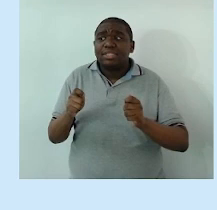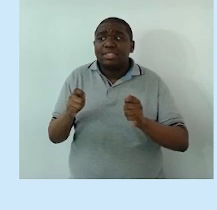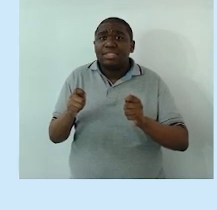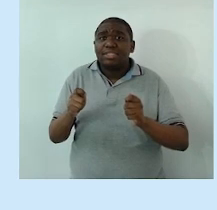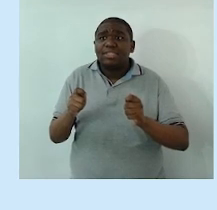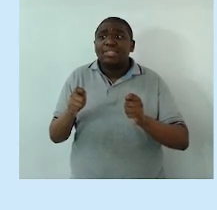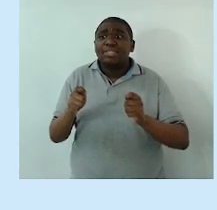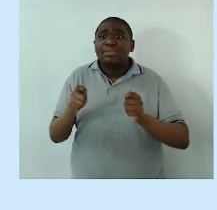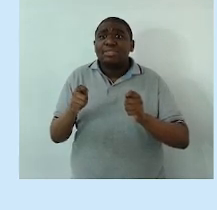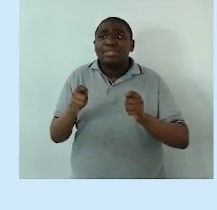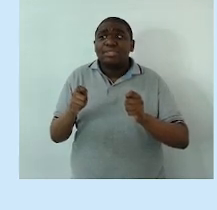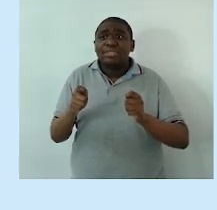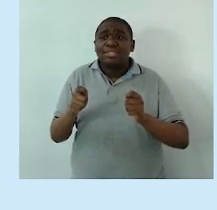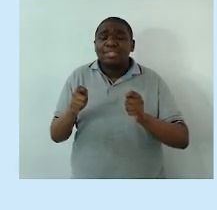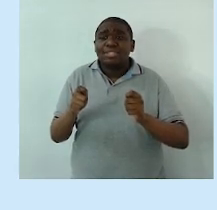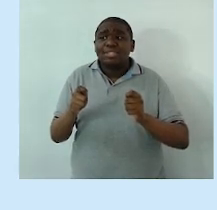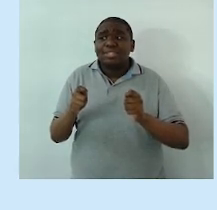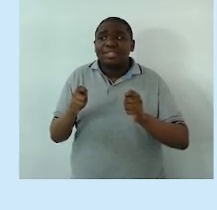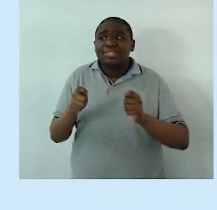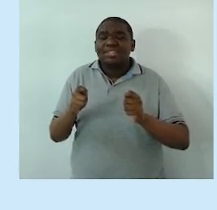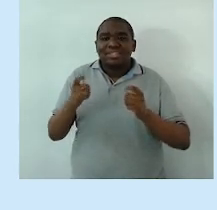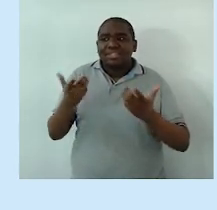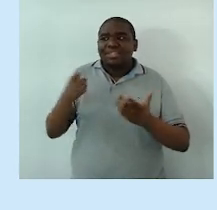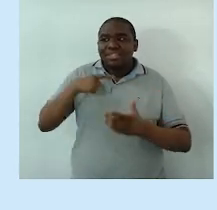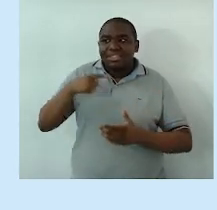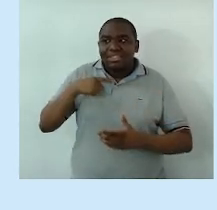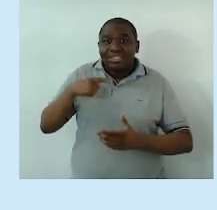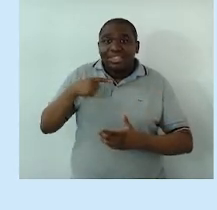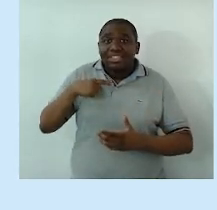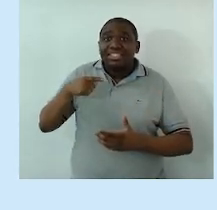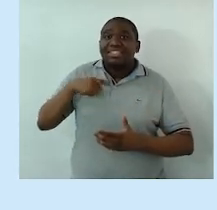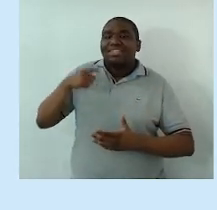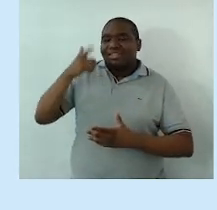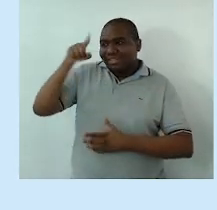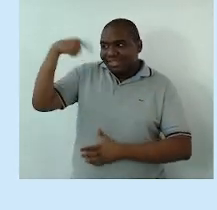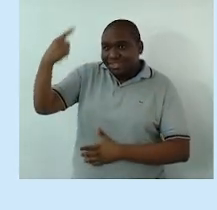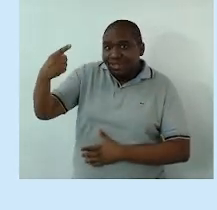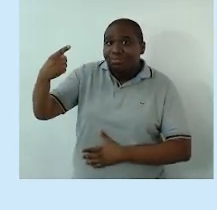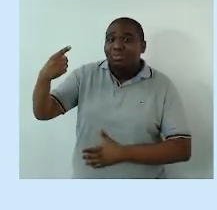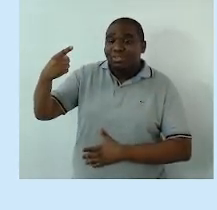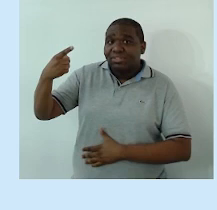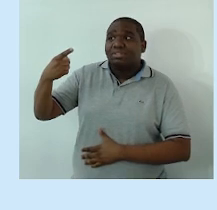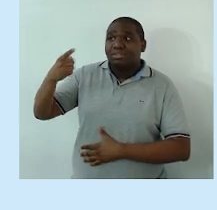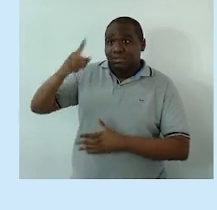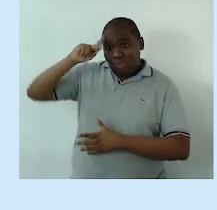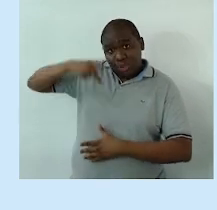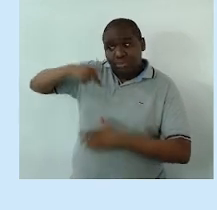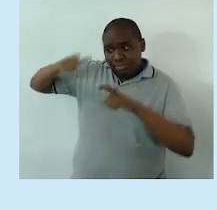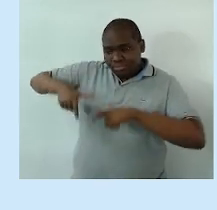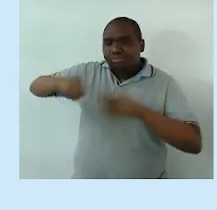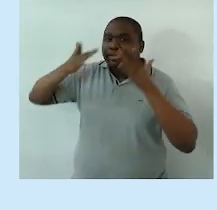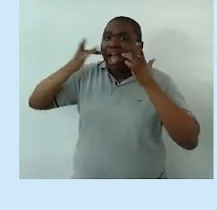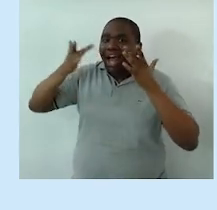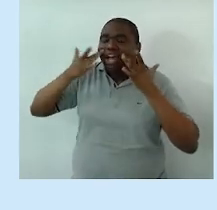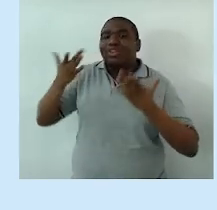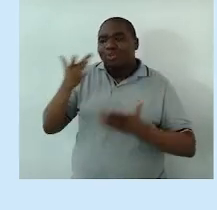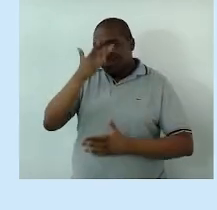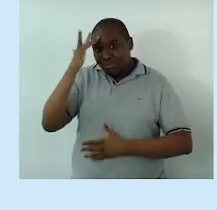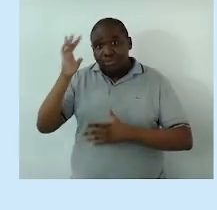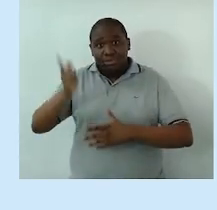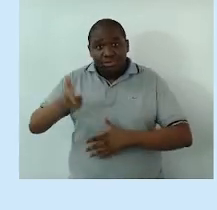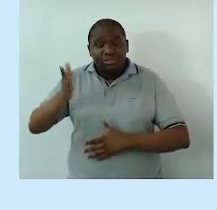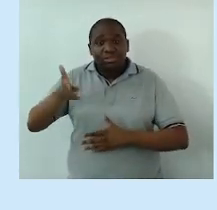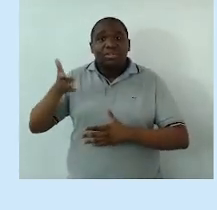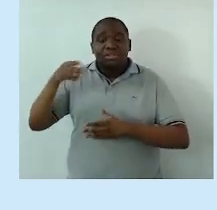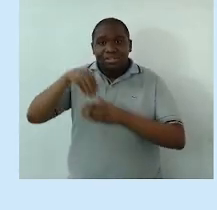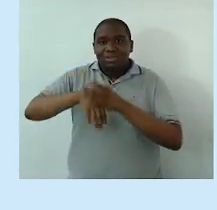dinheiro, né? Tinham as grandes companhias e Shakespeare depois ele teve sua própria companhia de teatro, né? Liderou, né, o